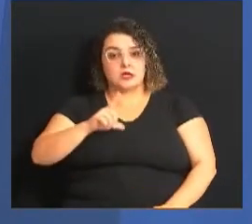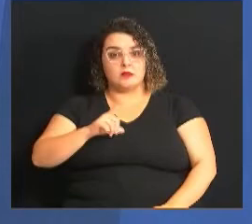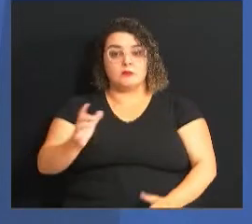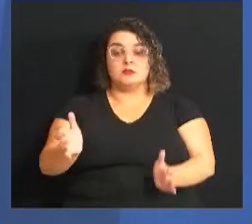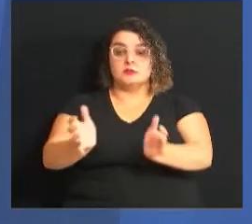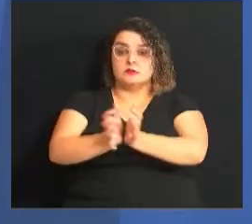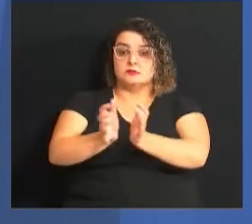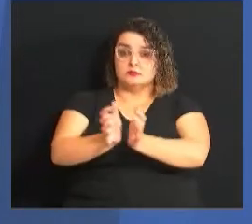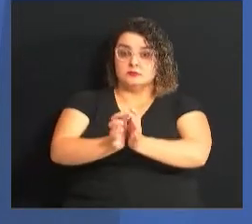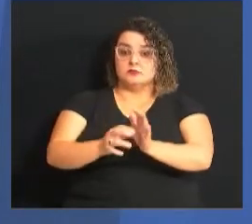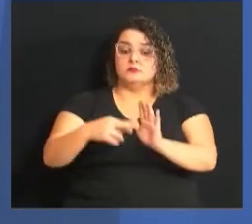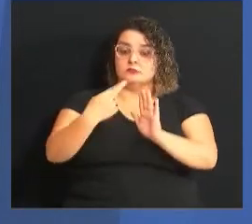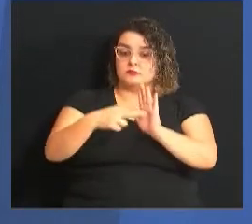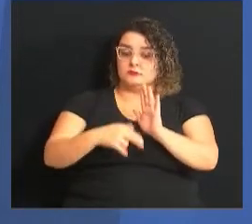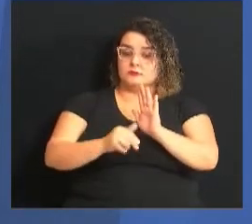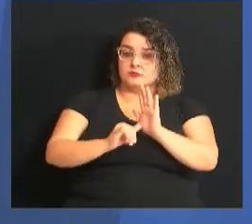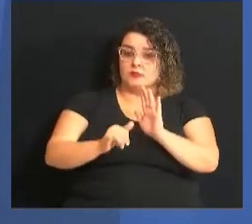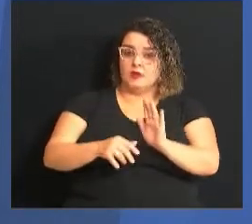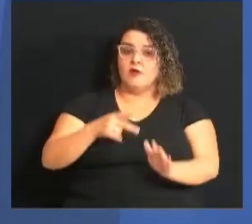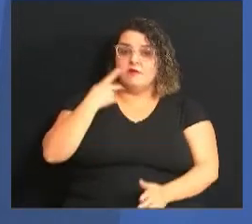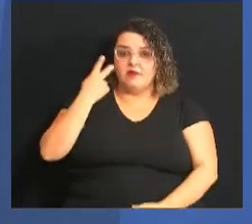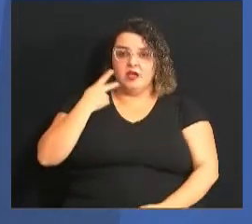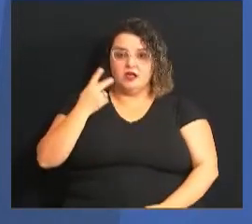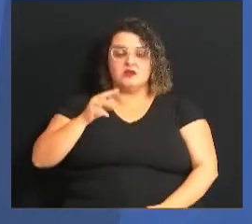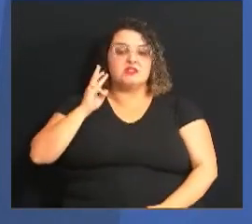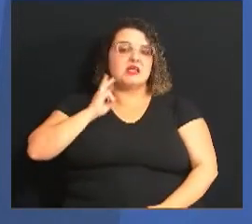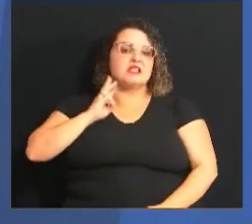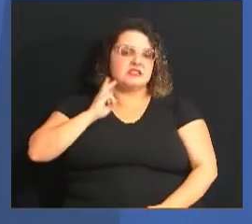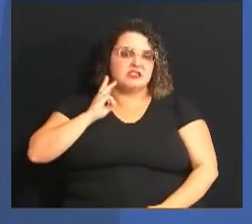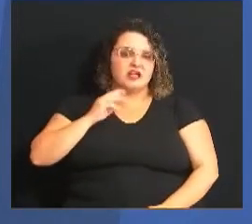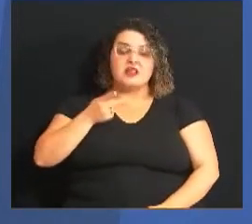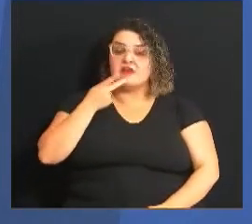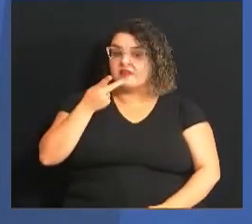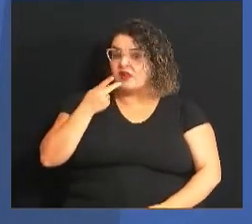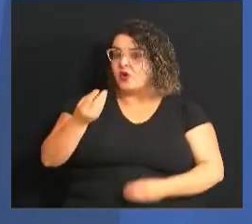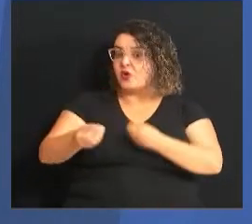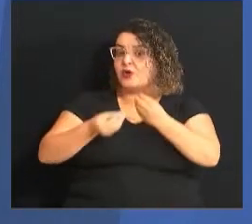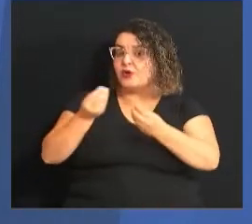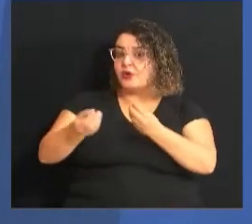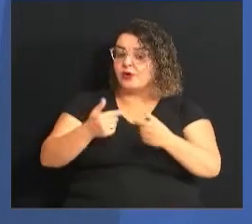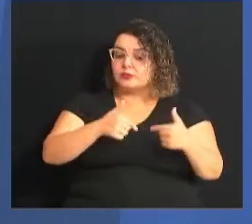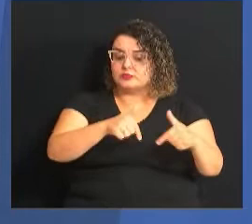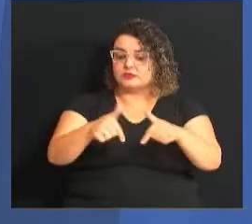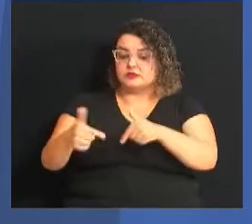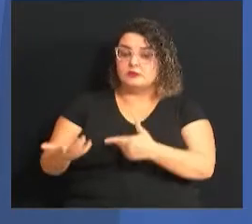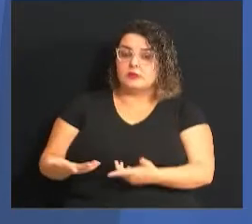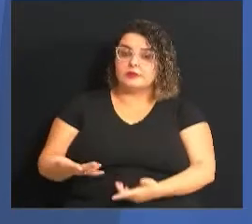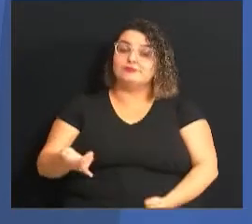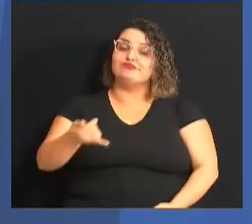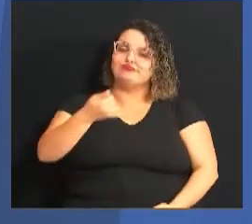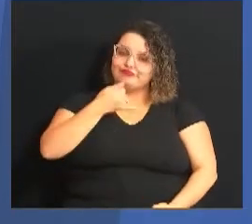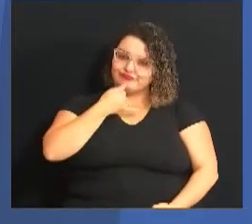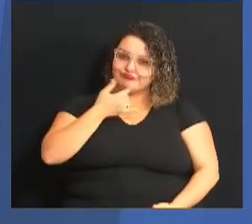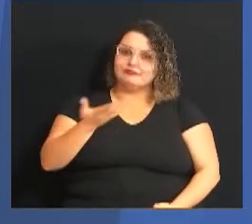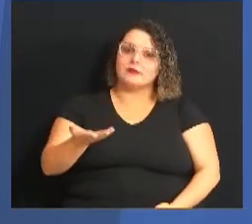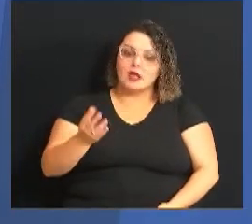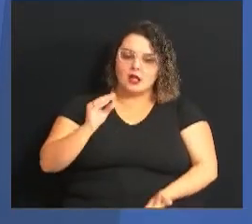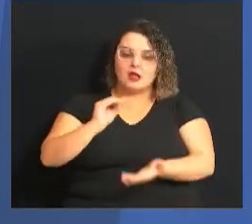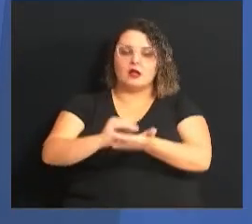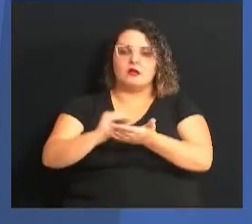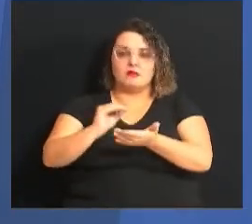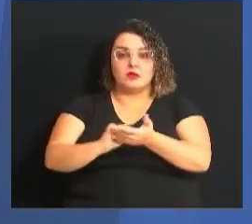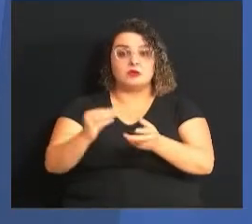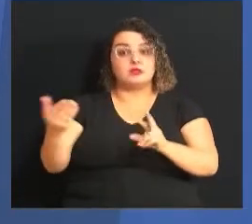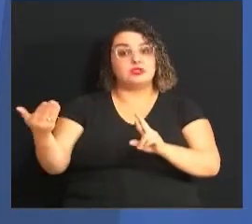como relator o vereador Cecílio Santos, que comentou como foi o trabalho e lamentou a falta de representantes